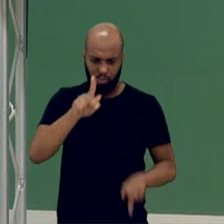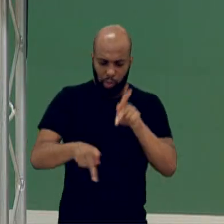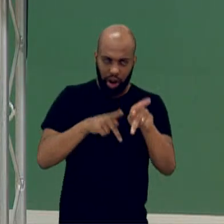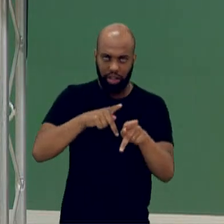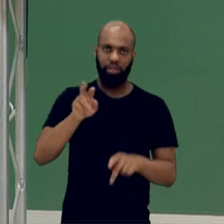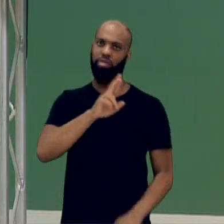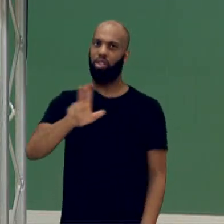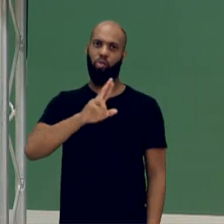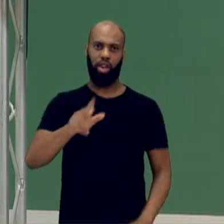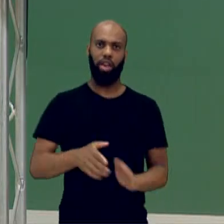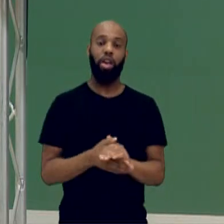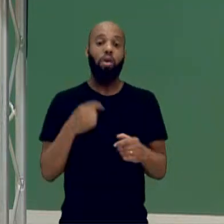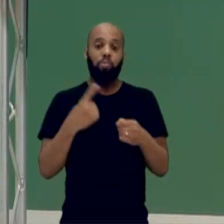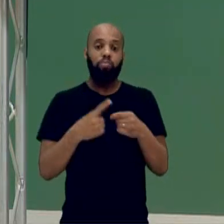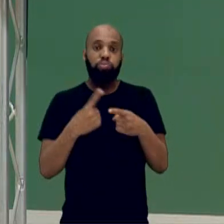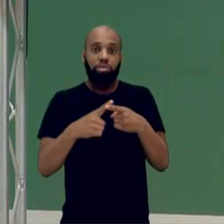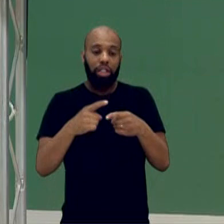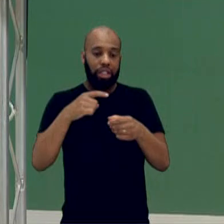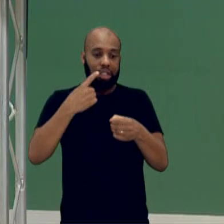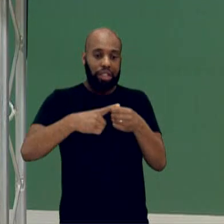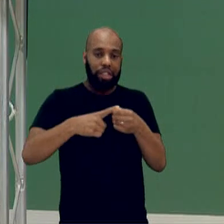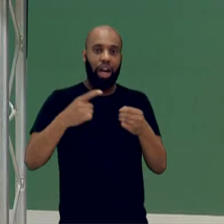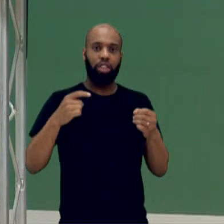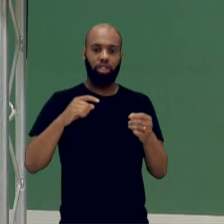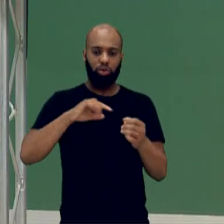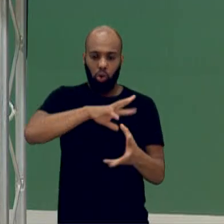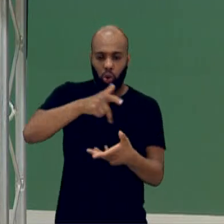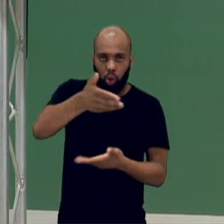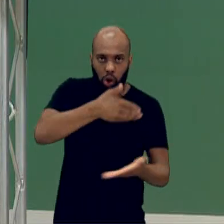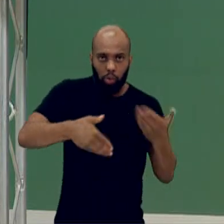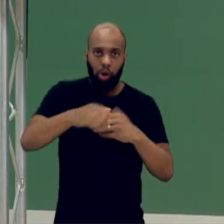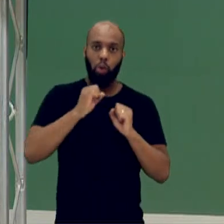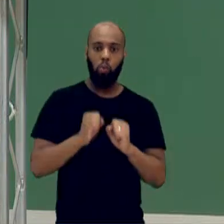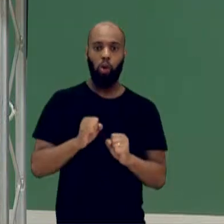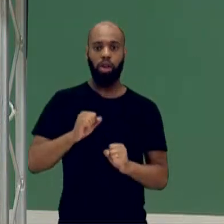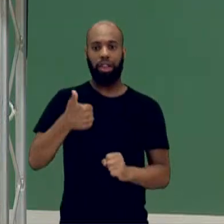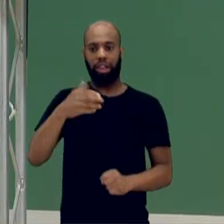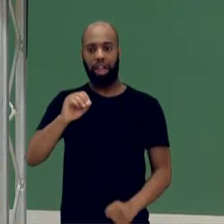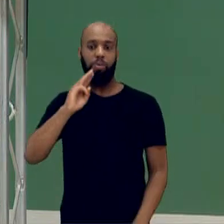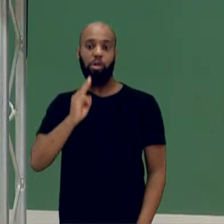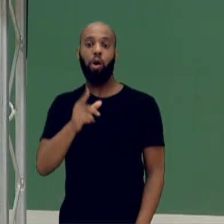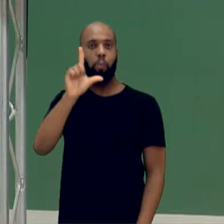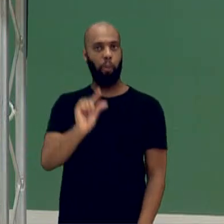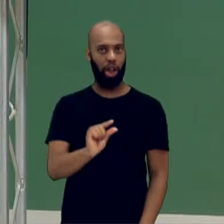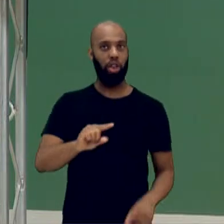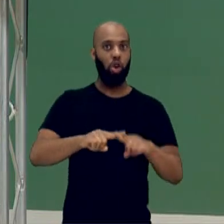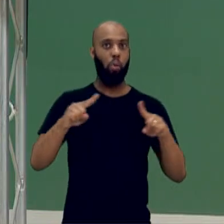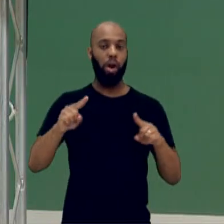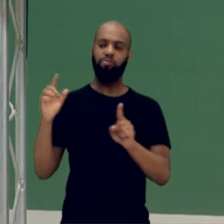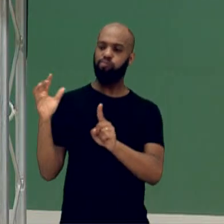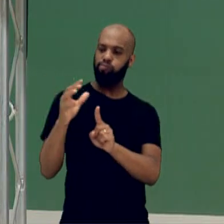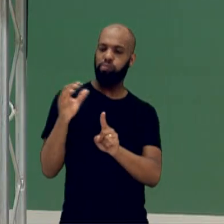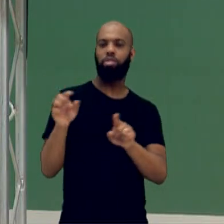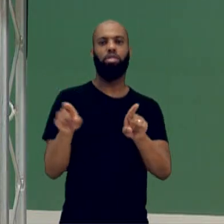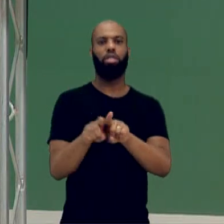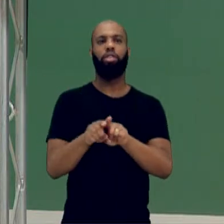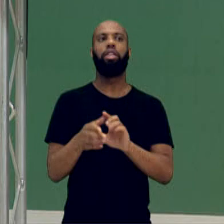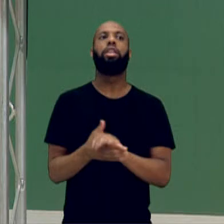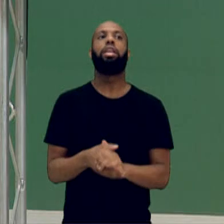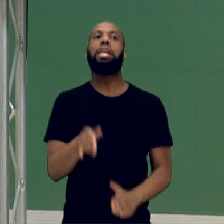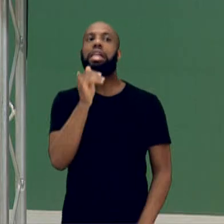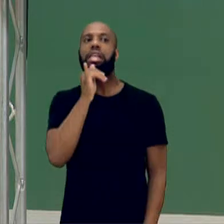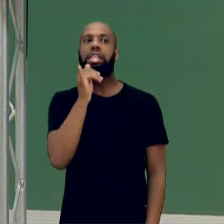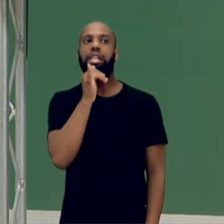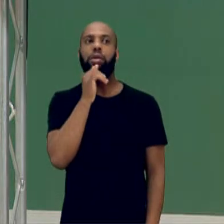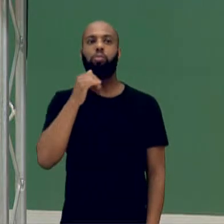uma cidade global pode ter uma população menor do que 10 milhões, mas ser extremamente influente, como é o